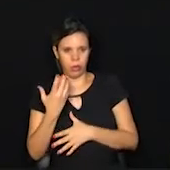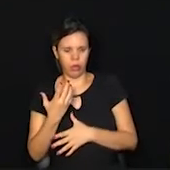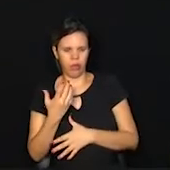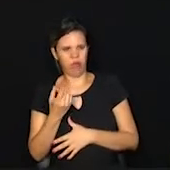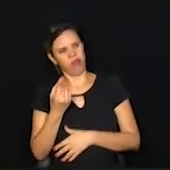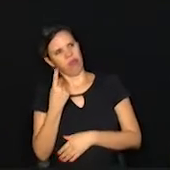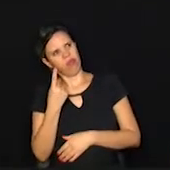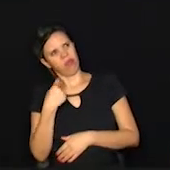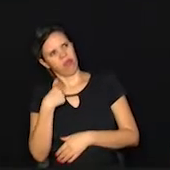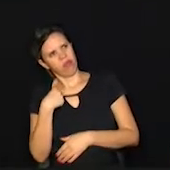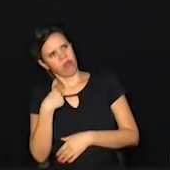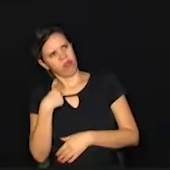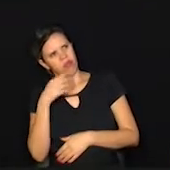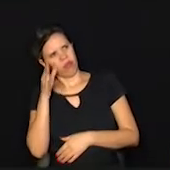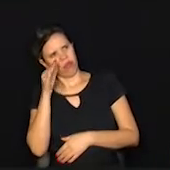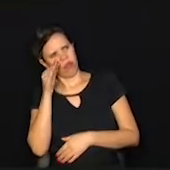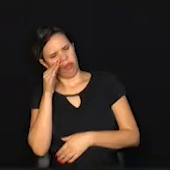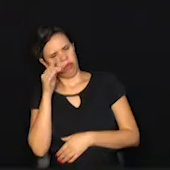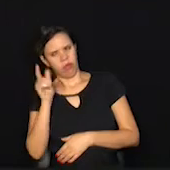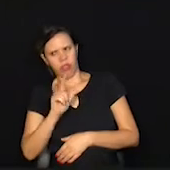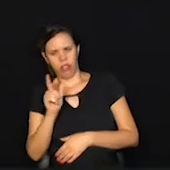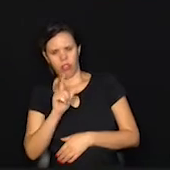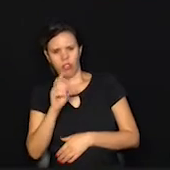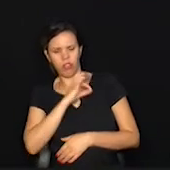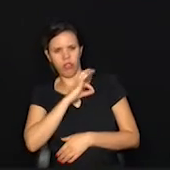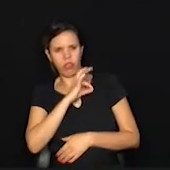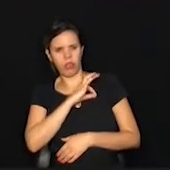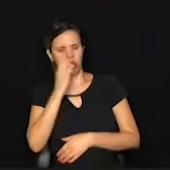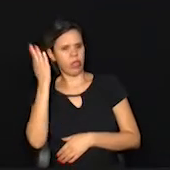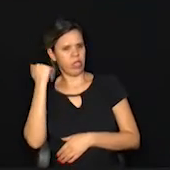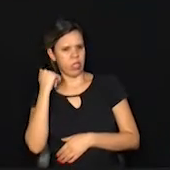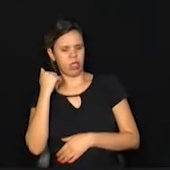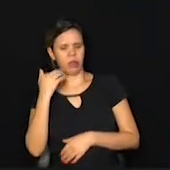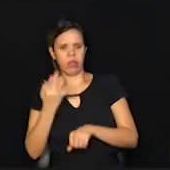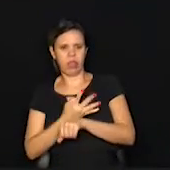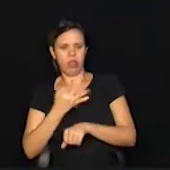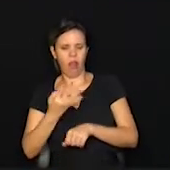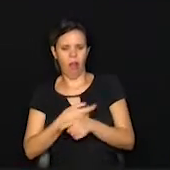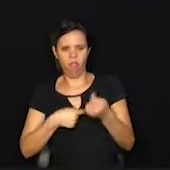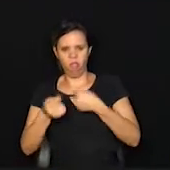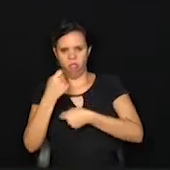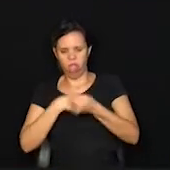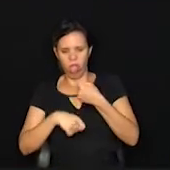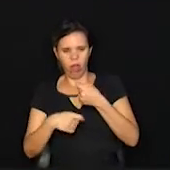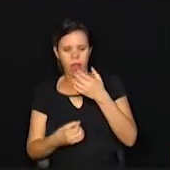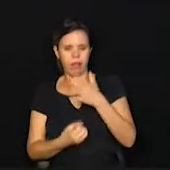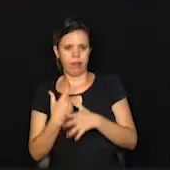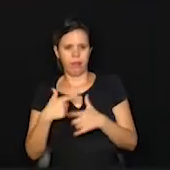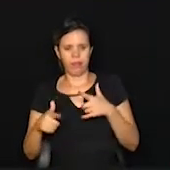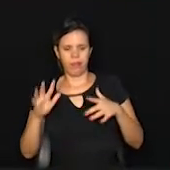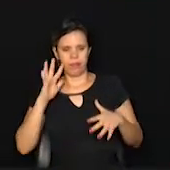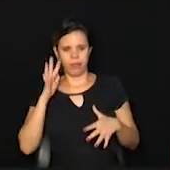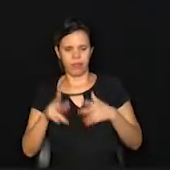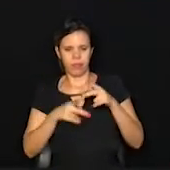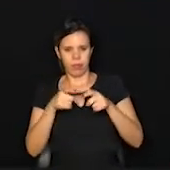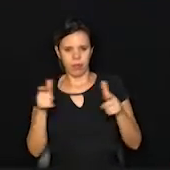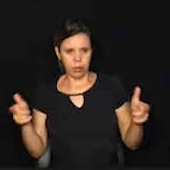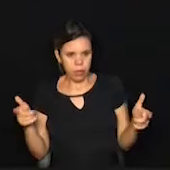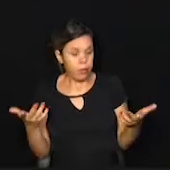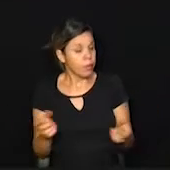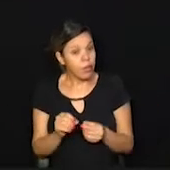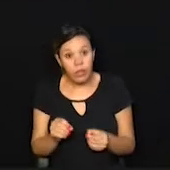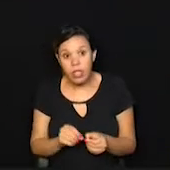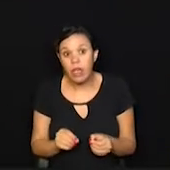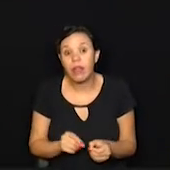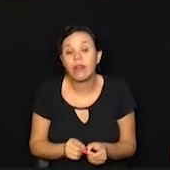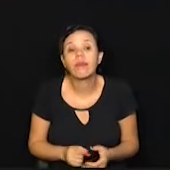coisa g***** é óbvio que os militares sabiam que a crise econômico-social EA provocar uma reação bom então